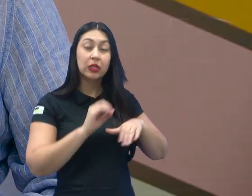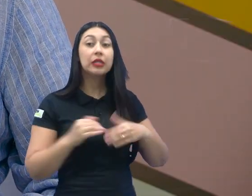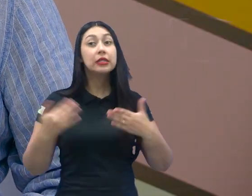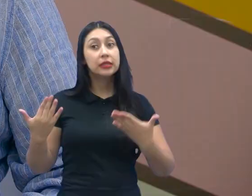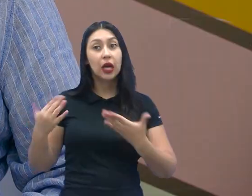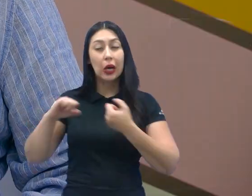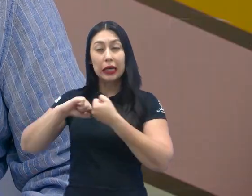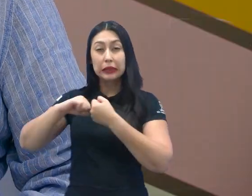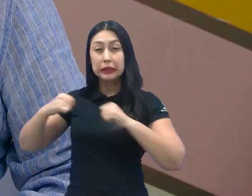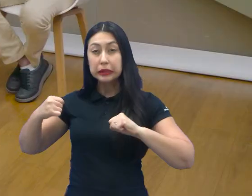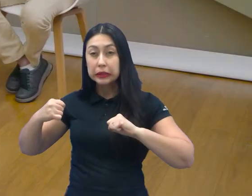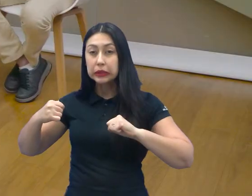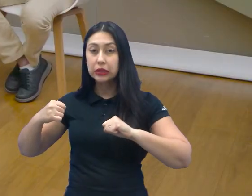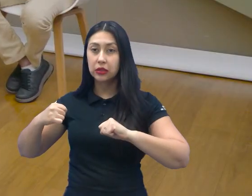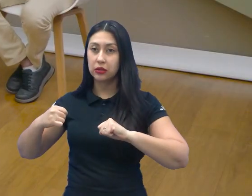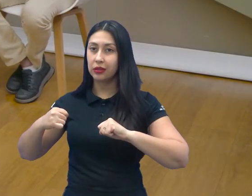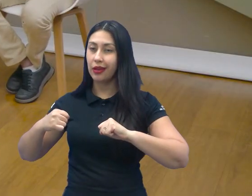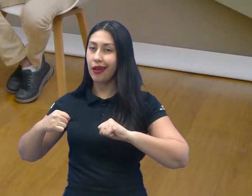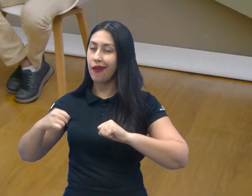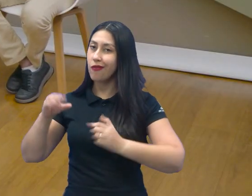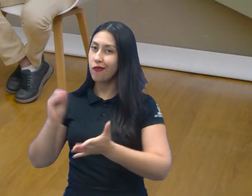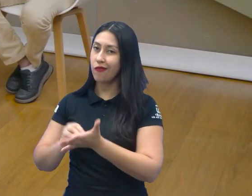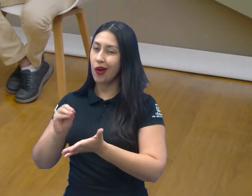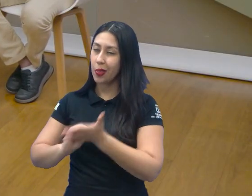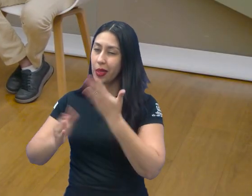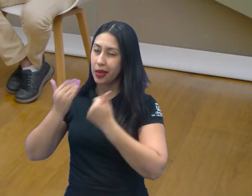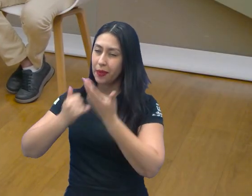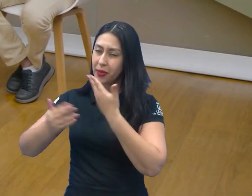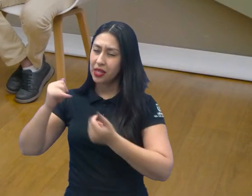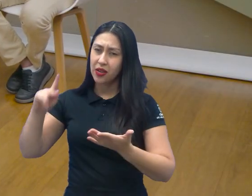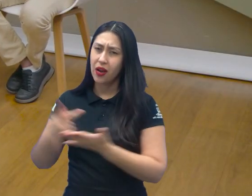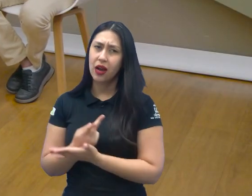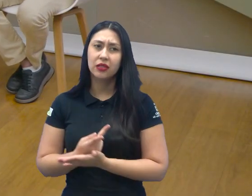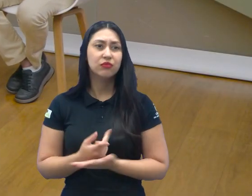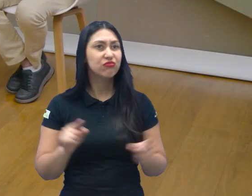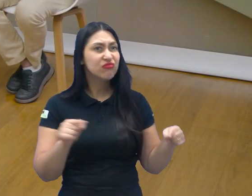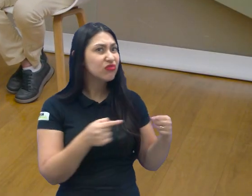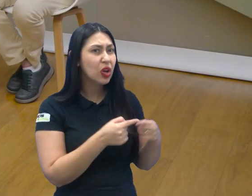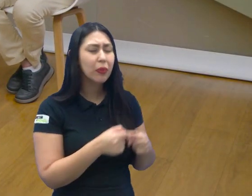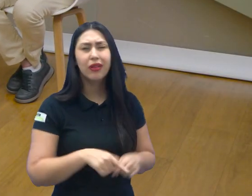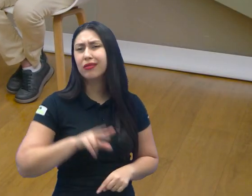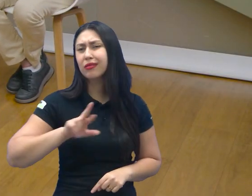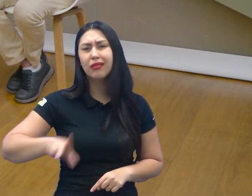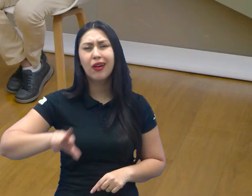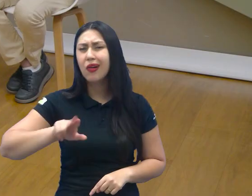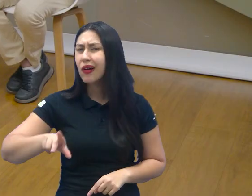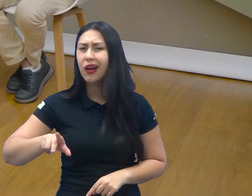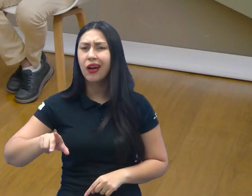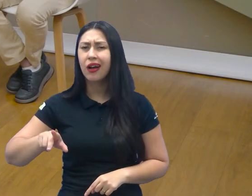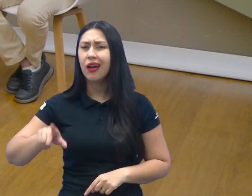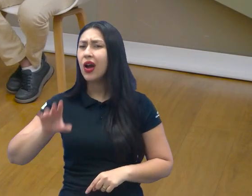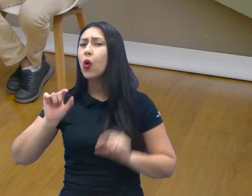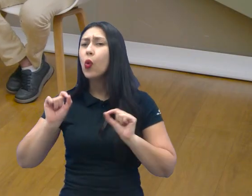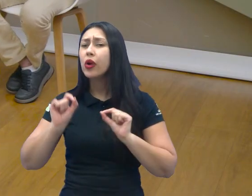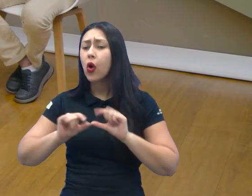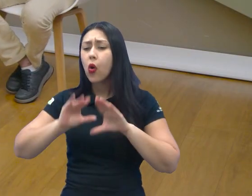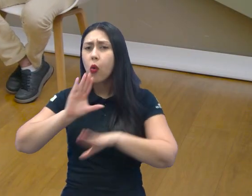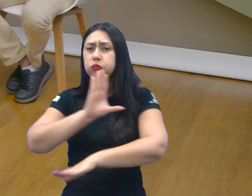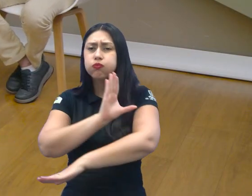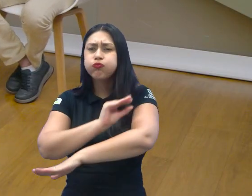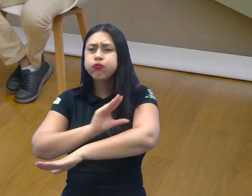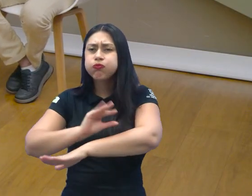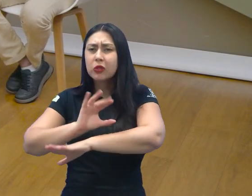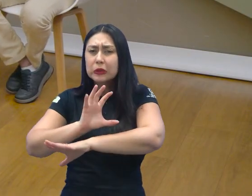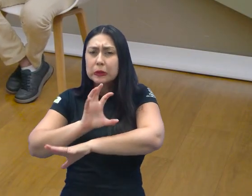alimentar. Não tem relação com doenças? Não tem. Cãibra é uma contração involuntária do músculo. Ah, perfeito. É